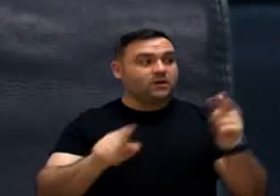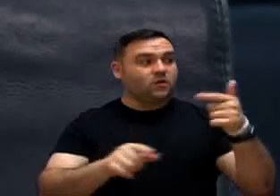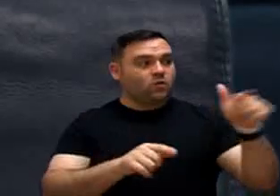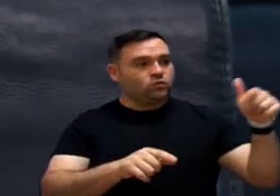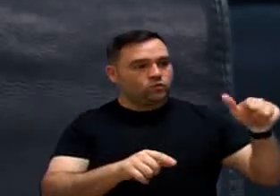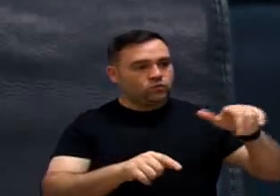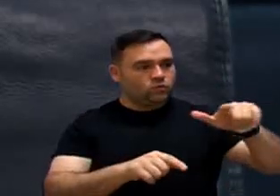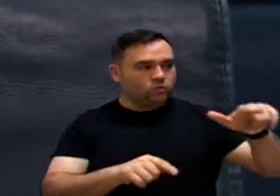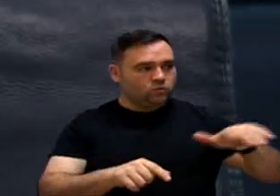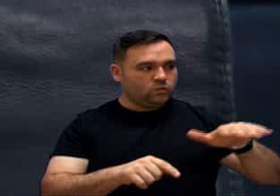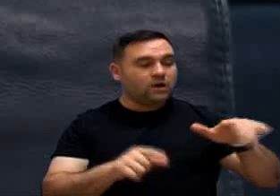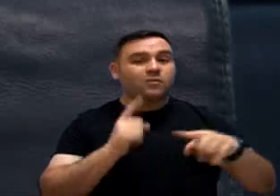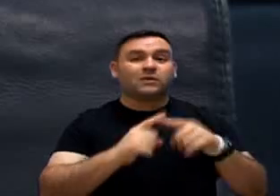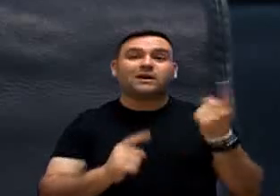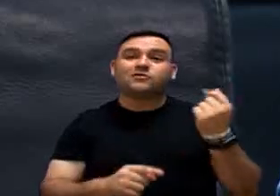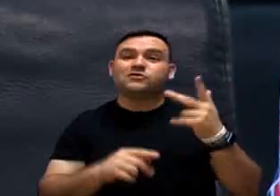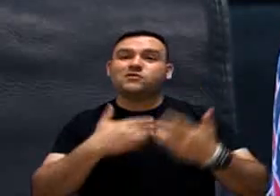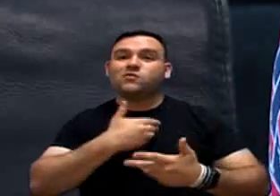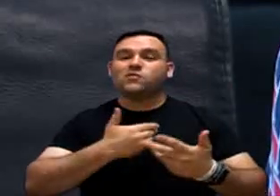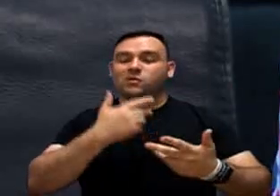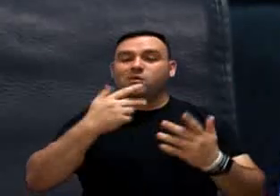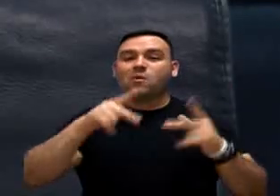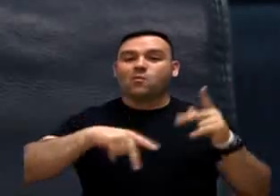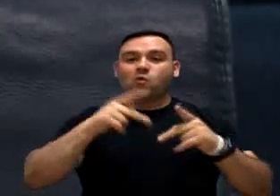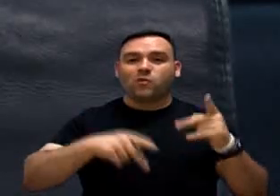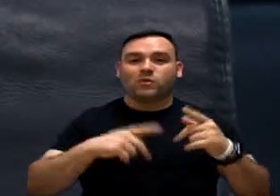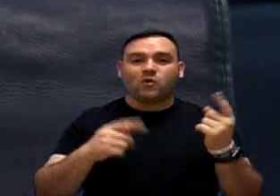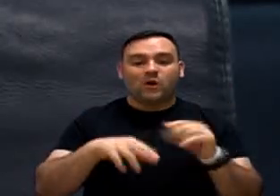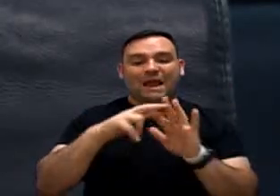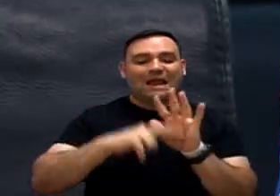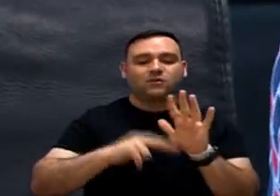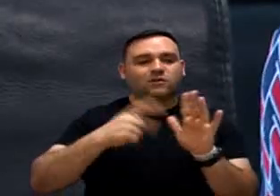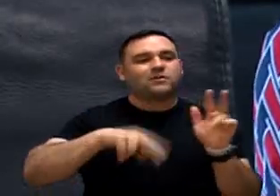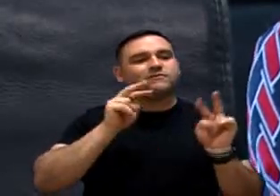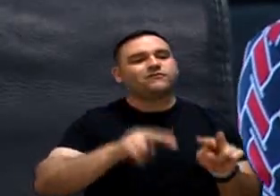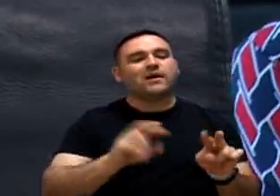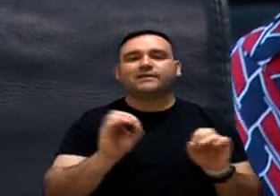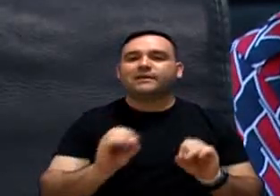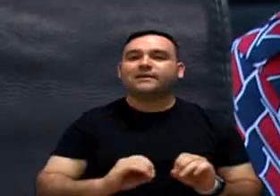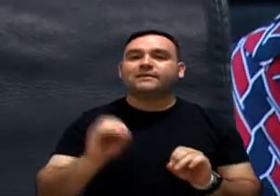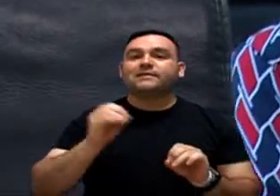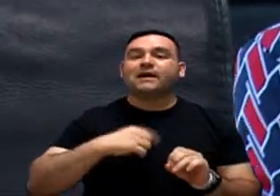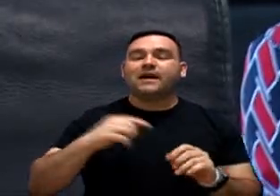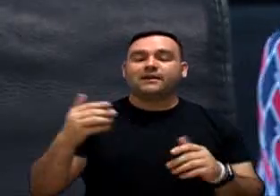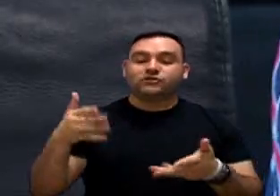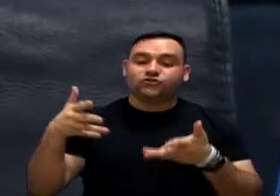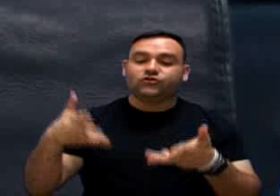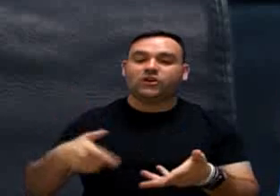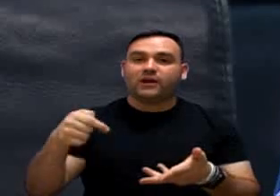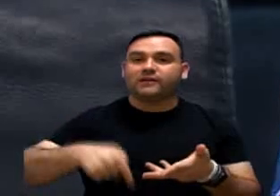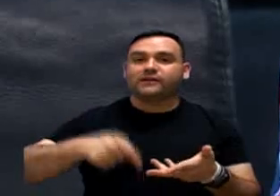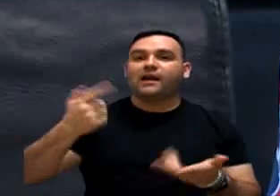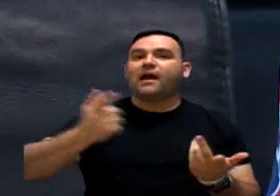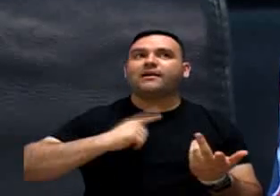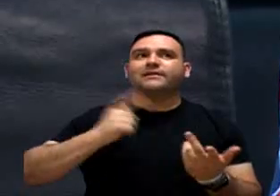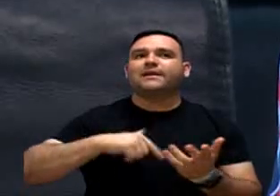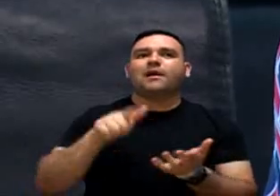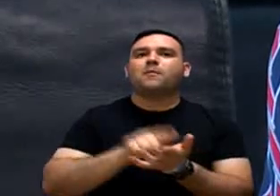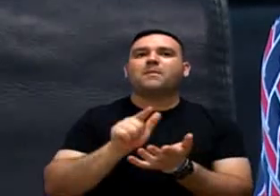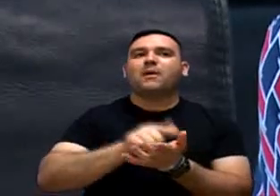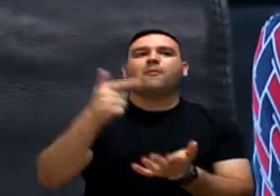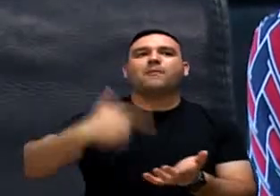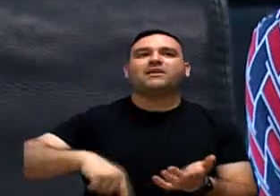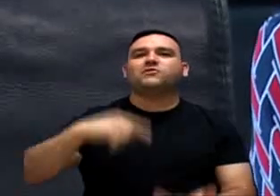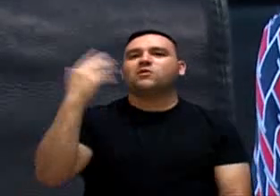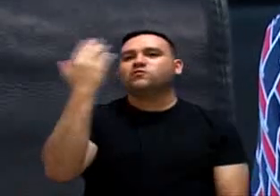Porque, como é dinheiro público, e muitas vezes o relatório nós não acompanhamos, chega aqui no primeiro expediente e fica mais no papel, a gente